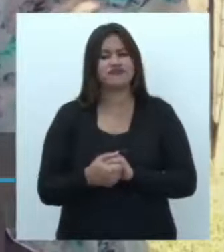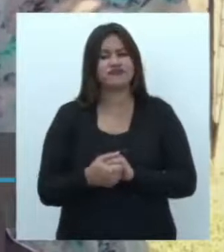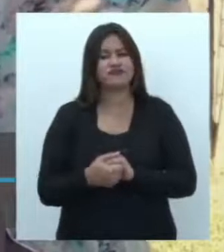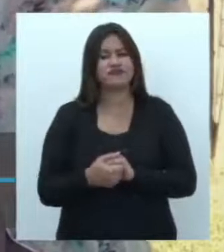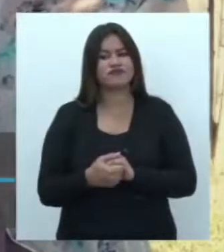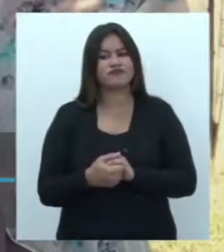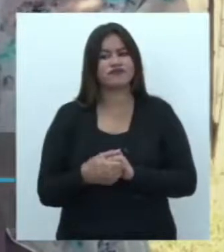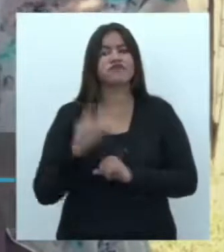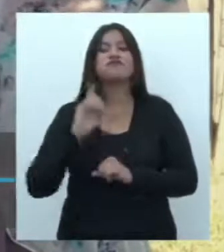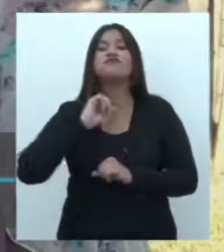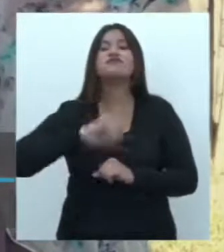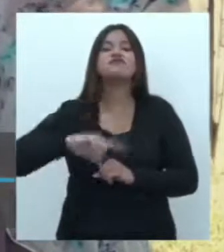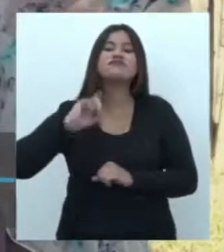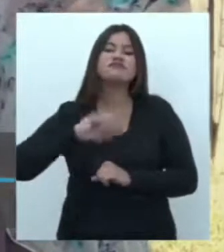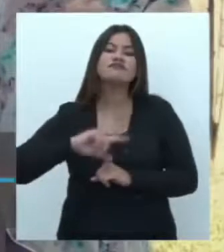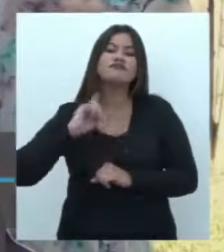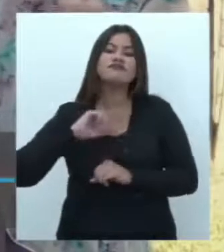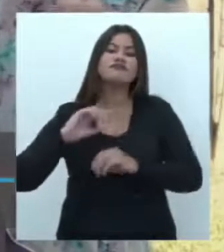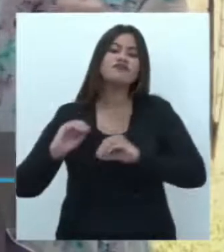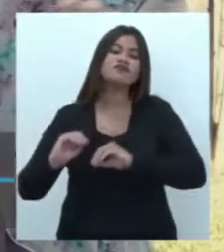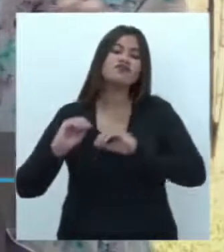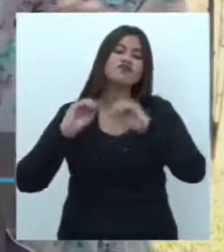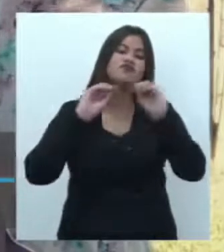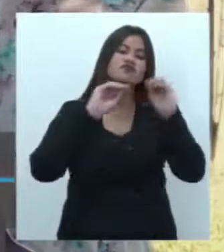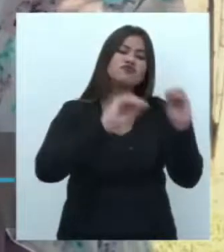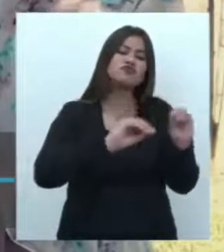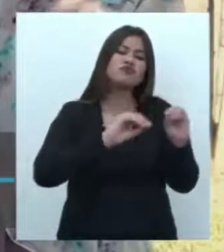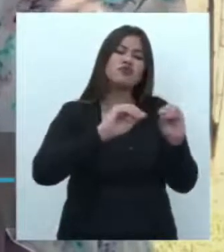E qual é o nome do estado para onde ela foi?